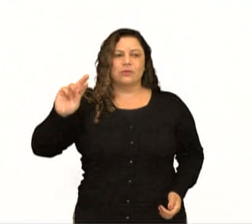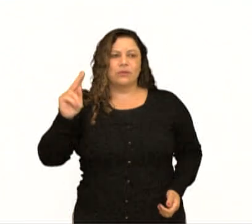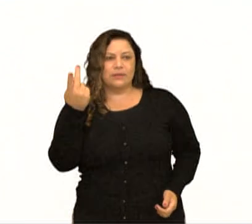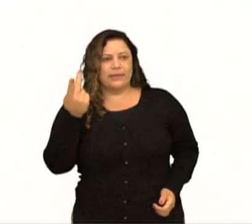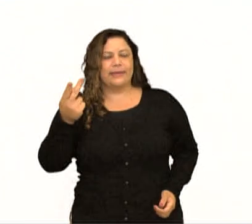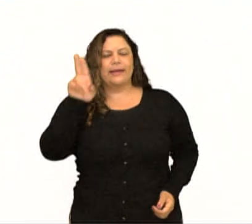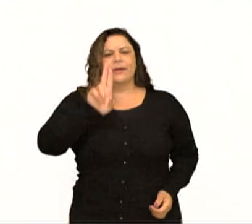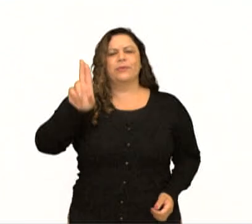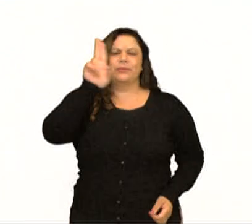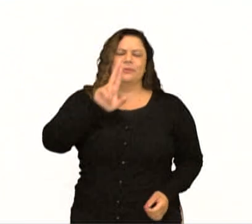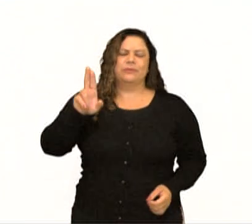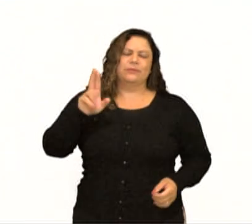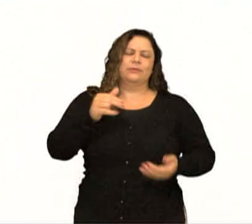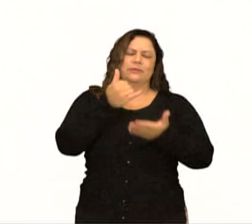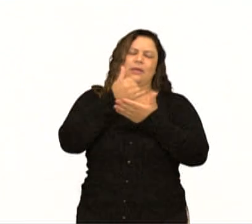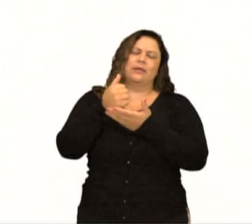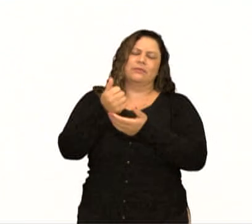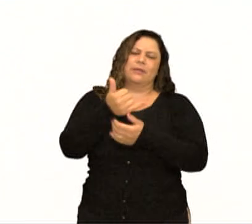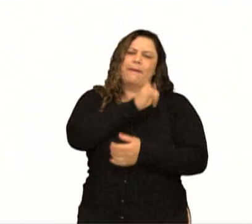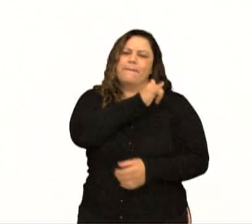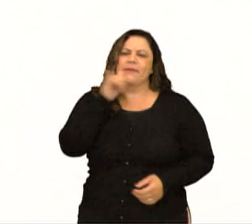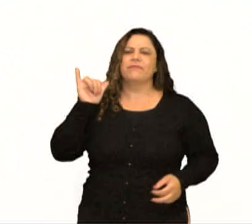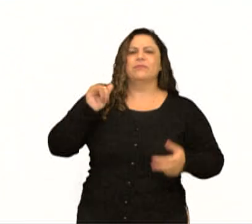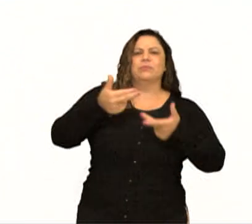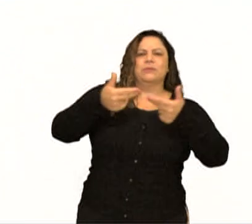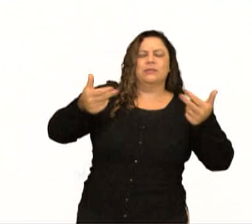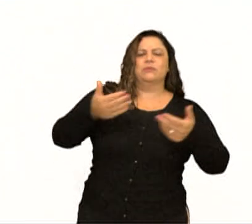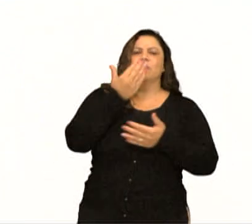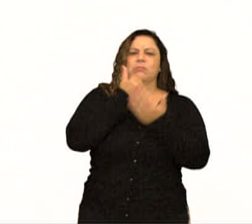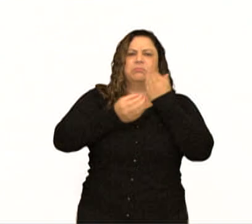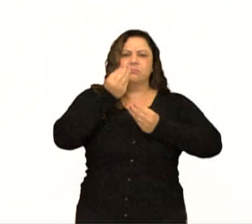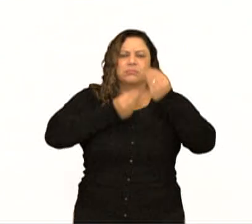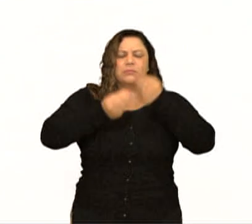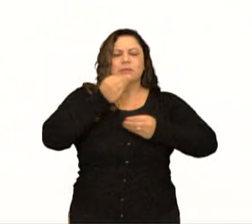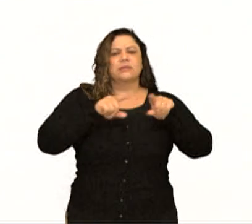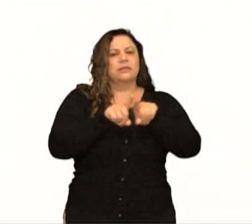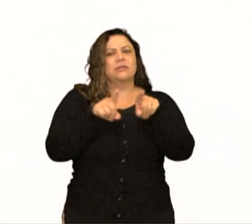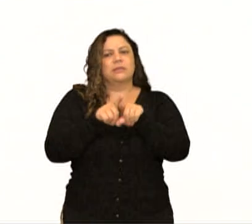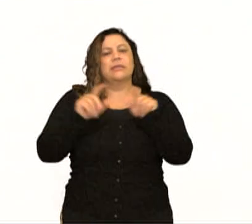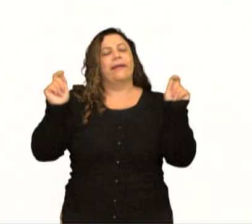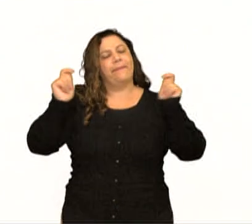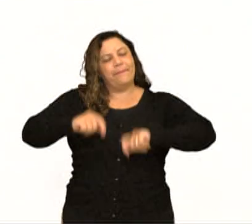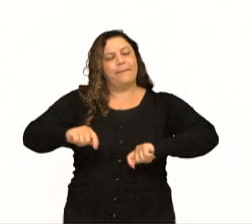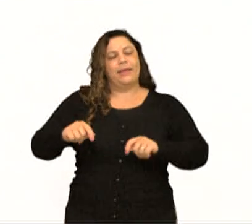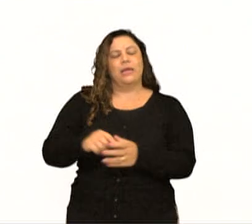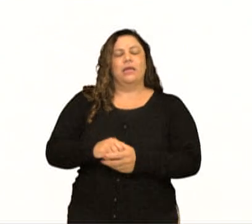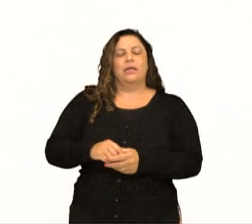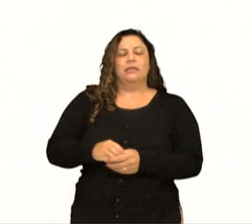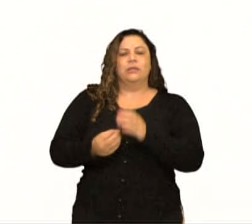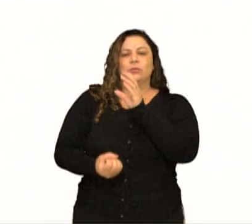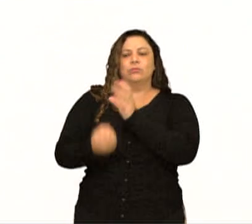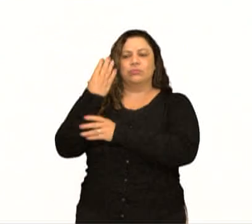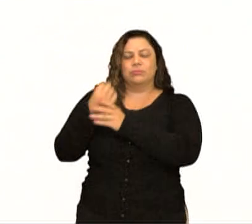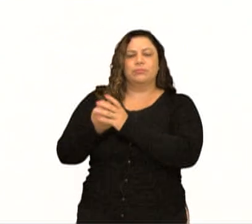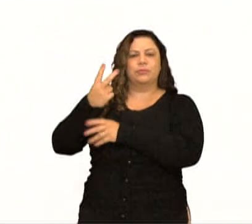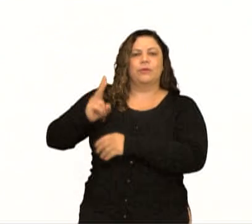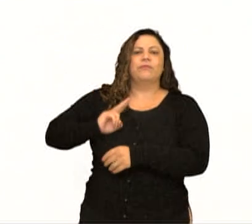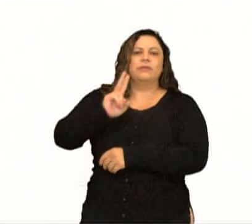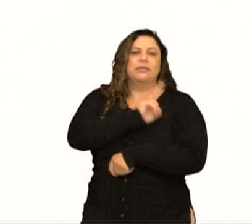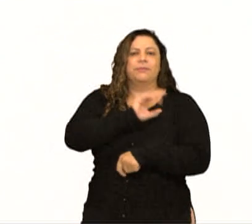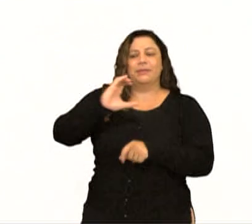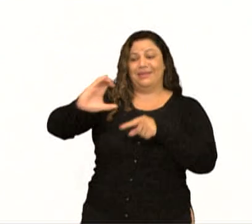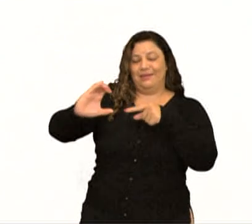em perfumaria, indústria alimentícias e farmacêuticas, além de dar origem à vitamina C, que é